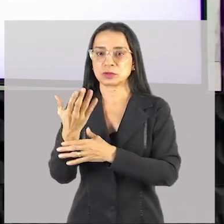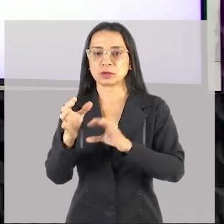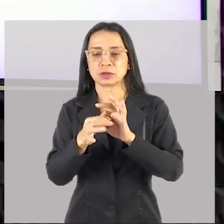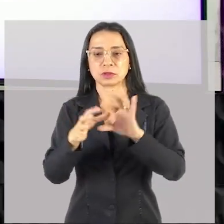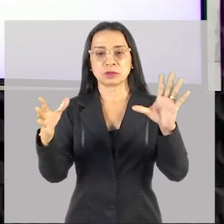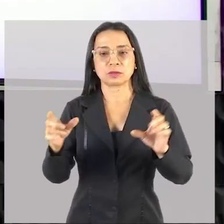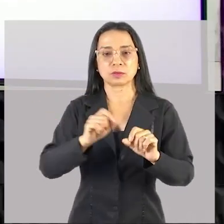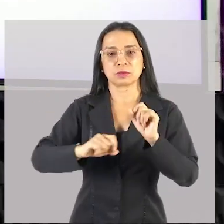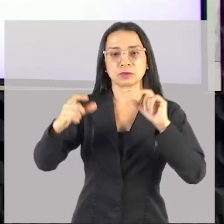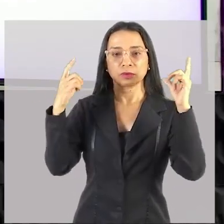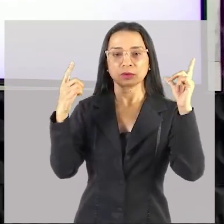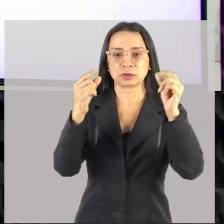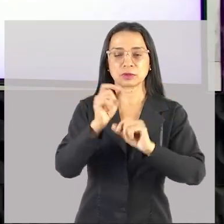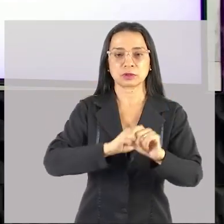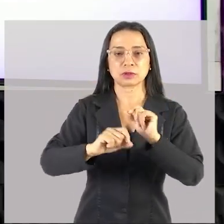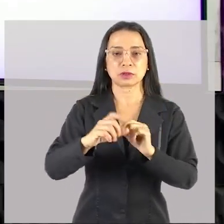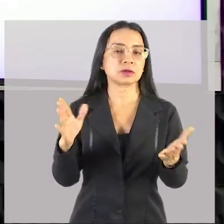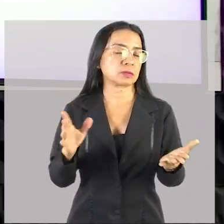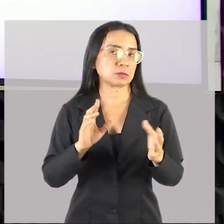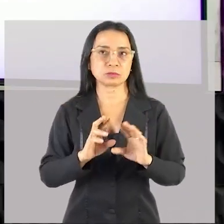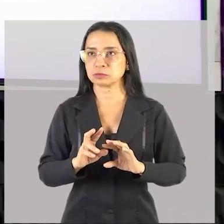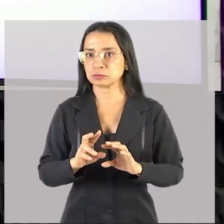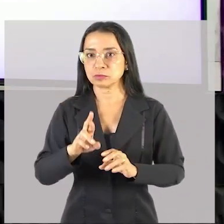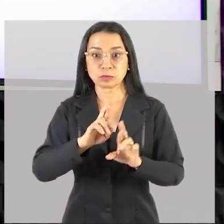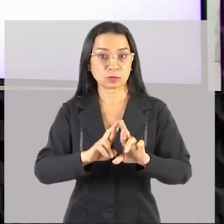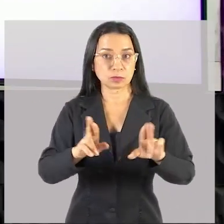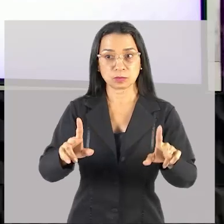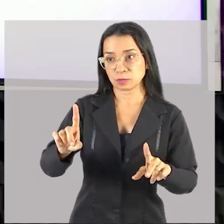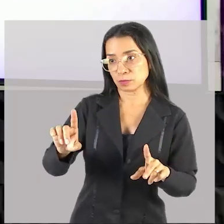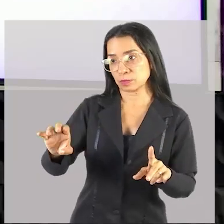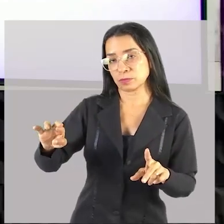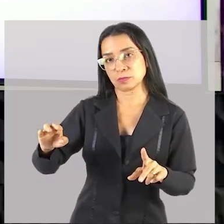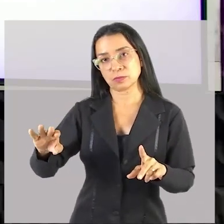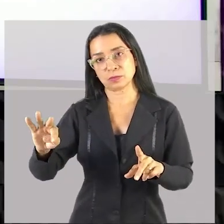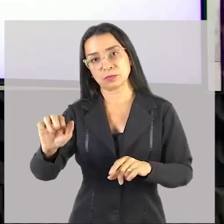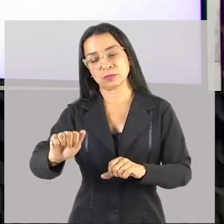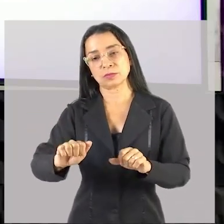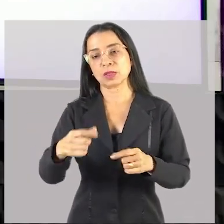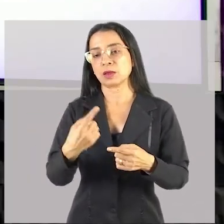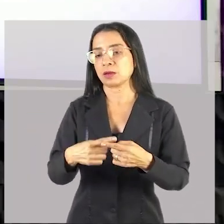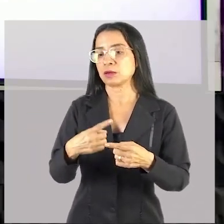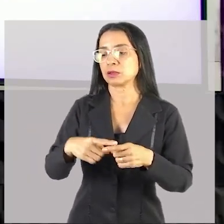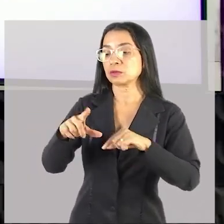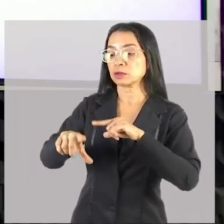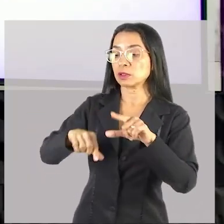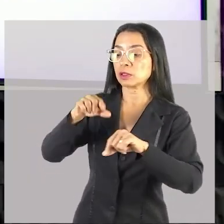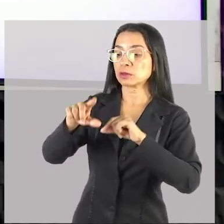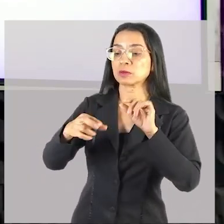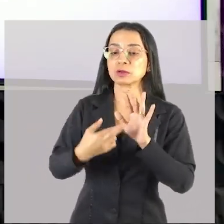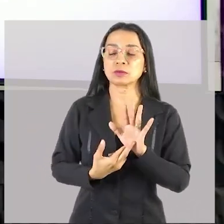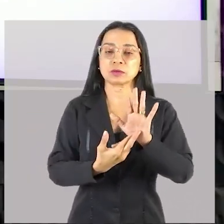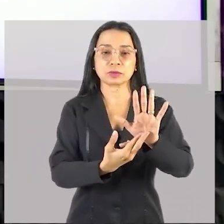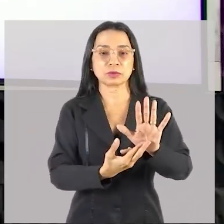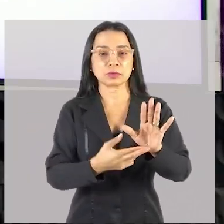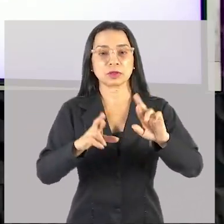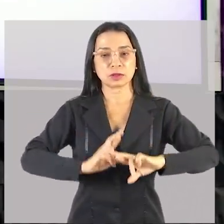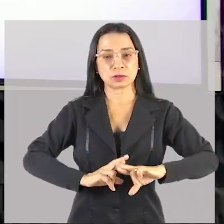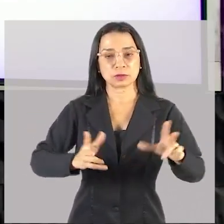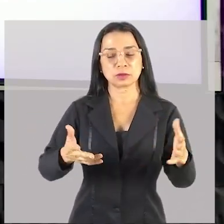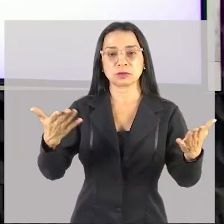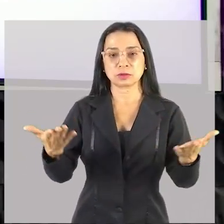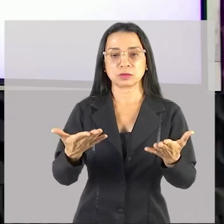na Grécia, a democracia era direta, porque não se elegia representantes, beleza? Diferente